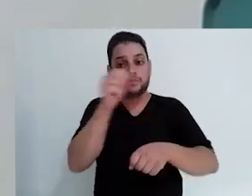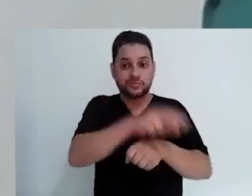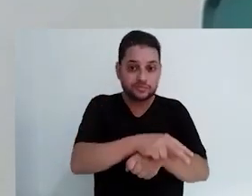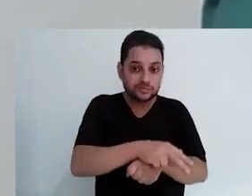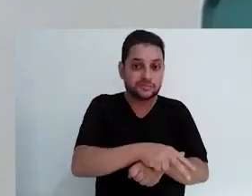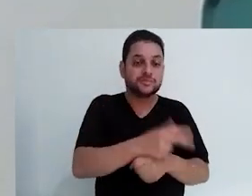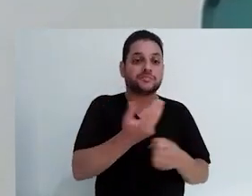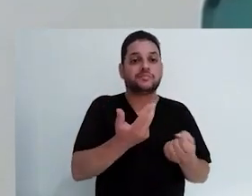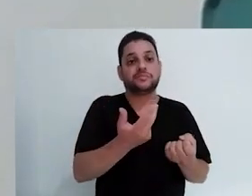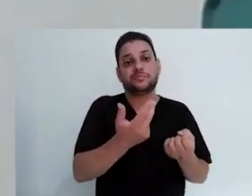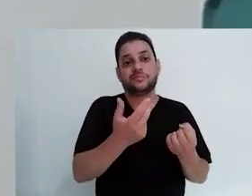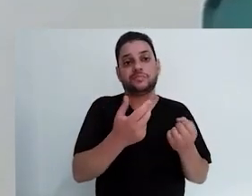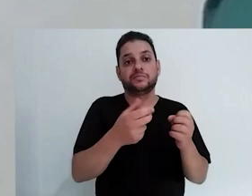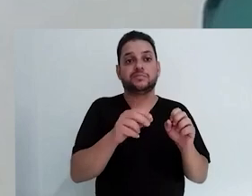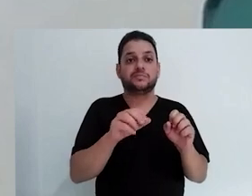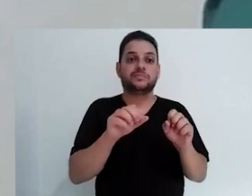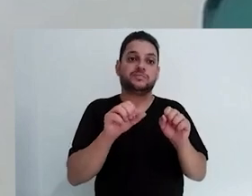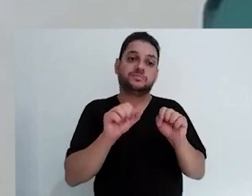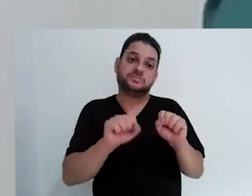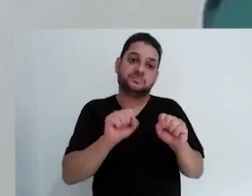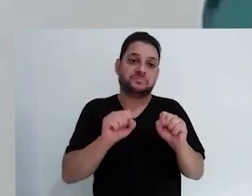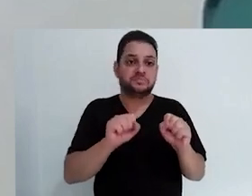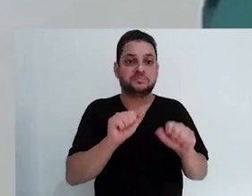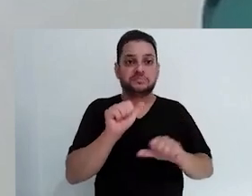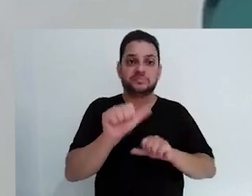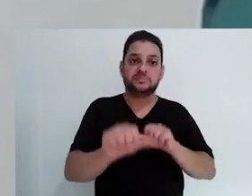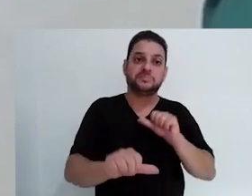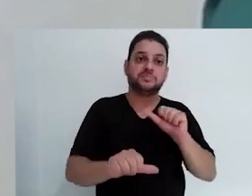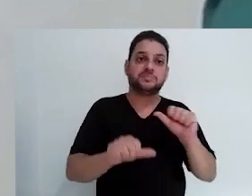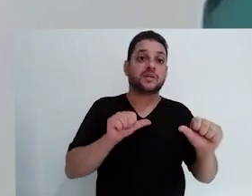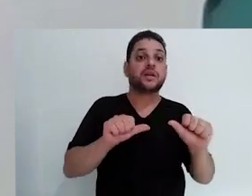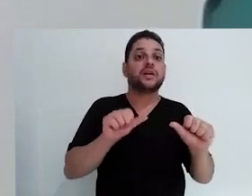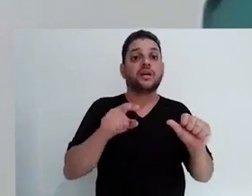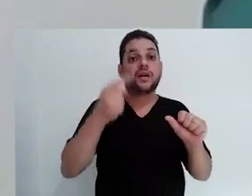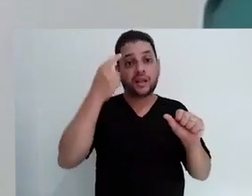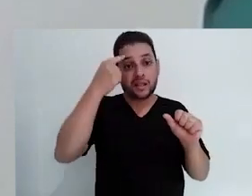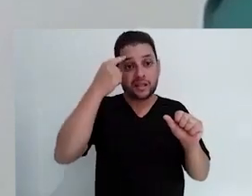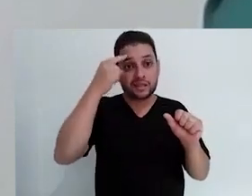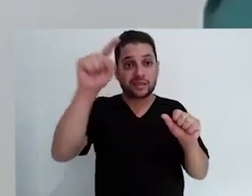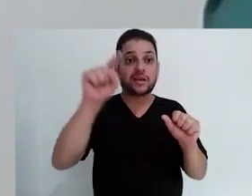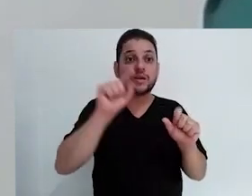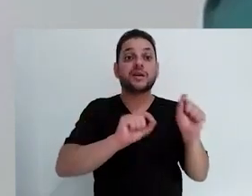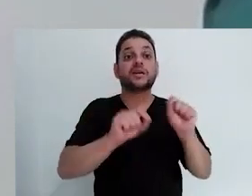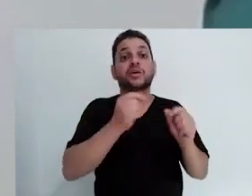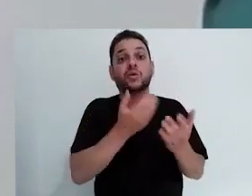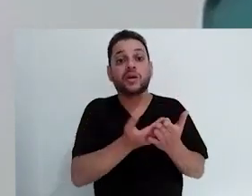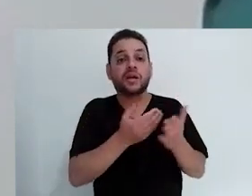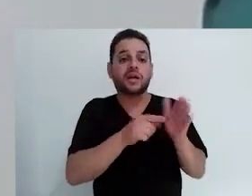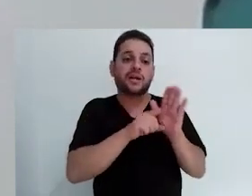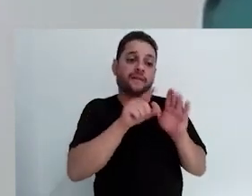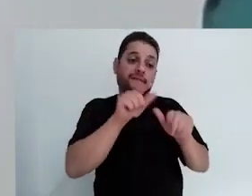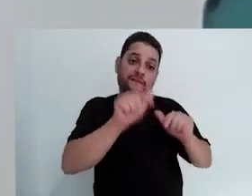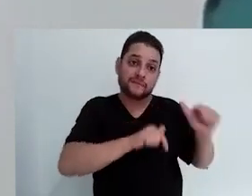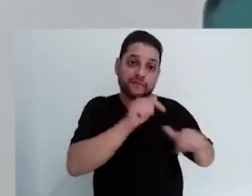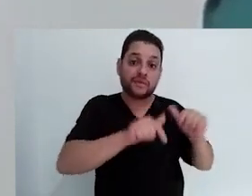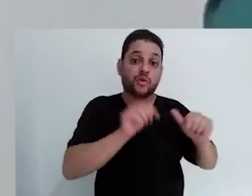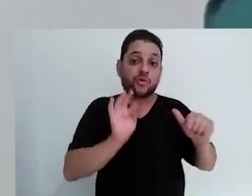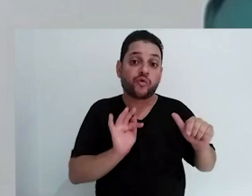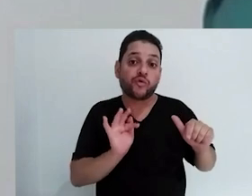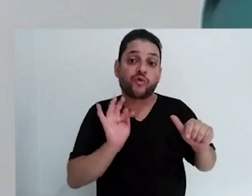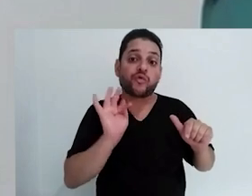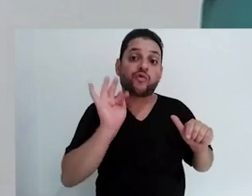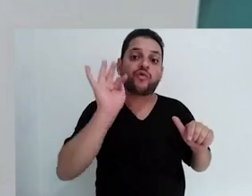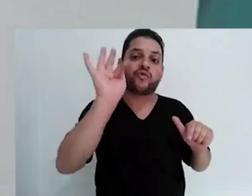Claro que isso pode vir a sofrer uma alteração, e a ideia, o que se estuda, o que se trabalha, é que, no futuro,